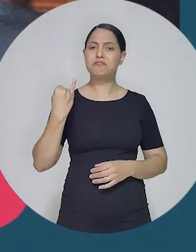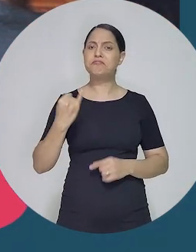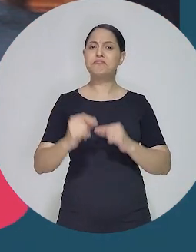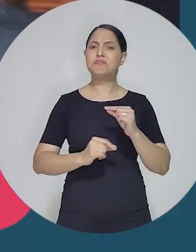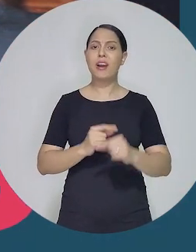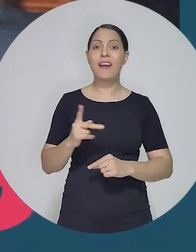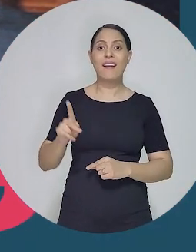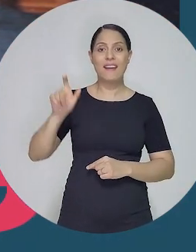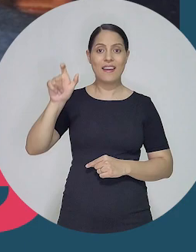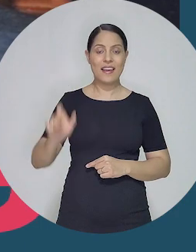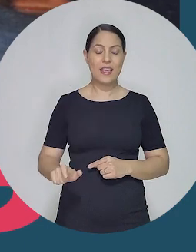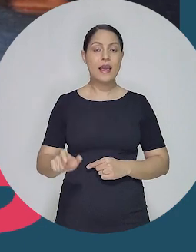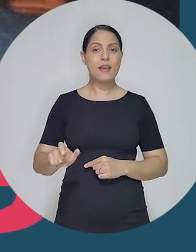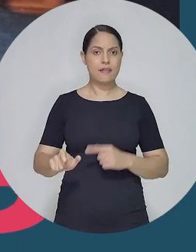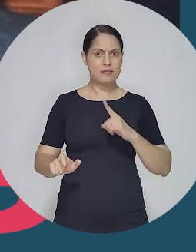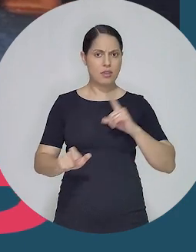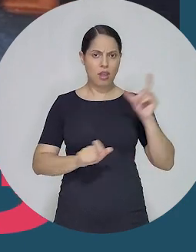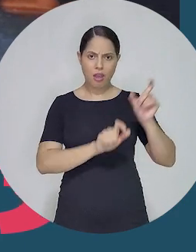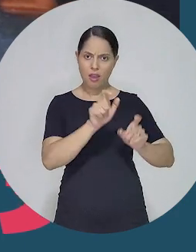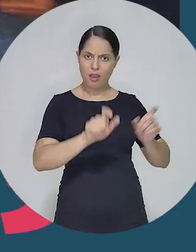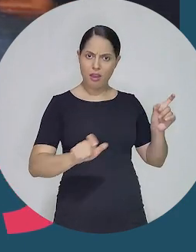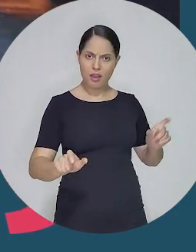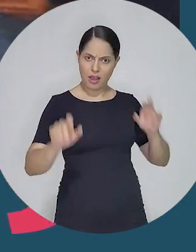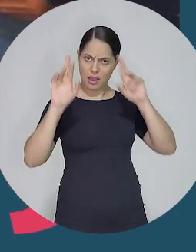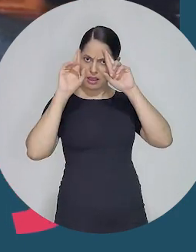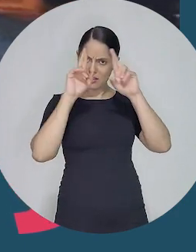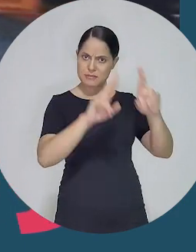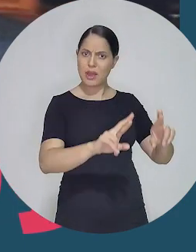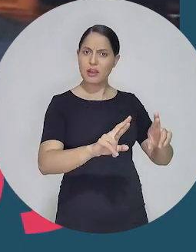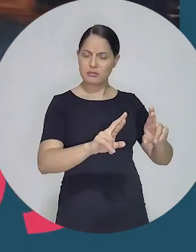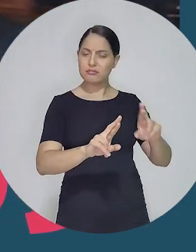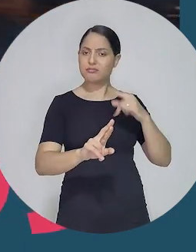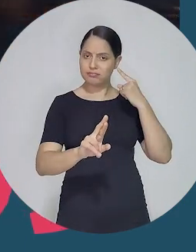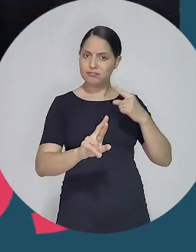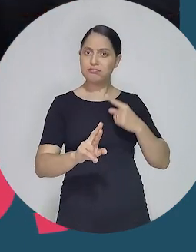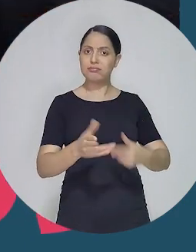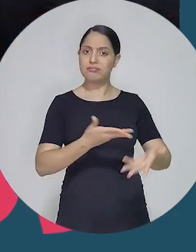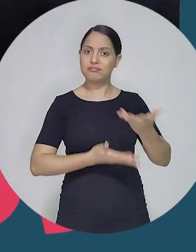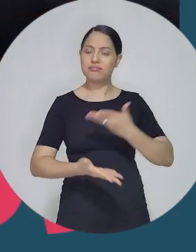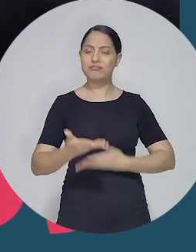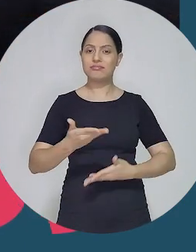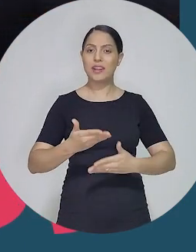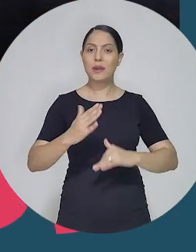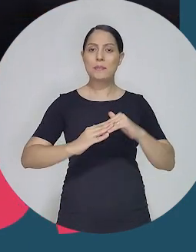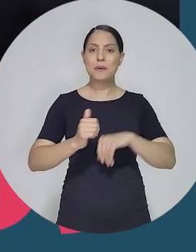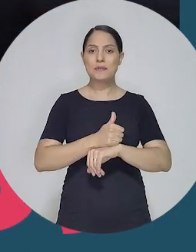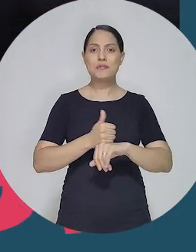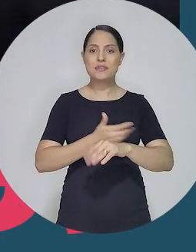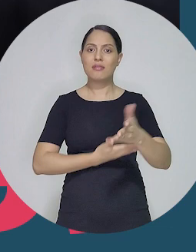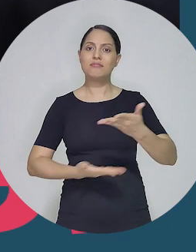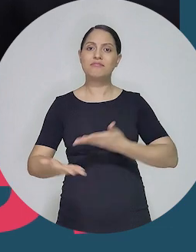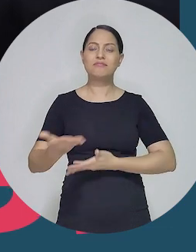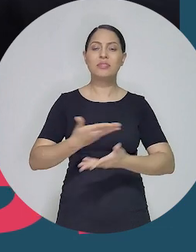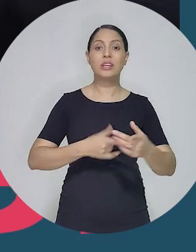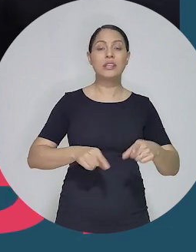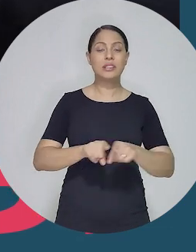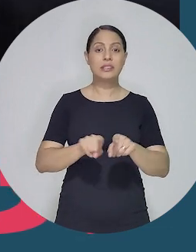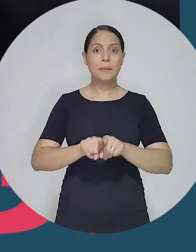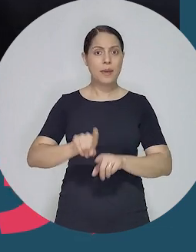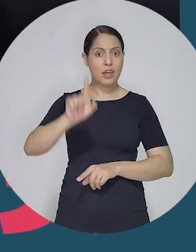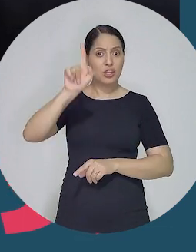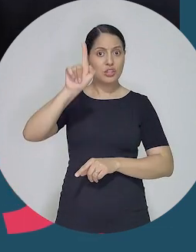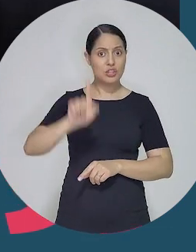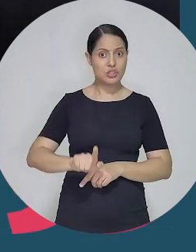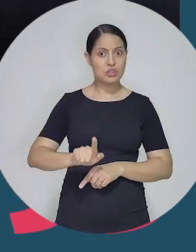tornou imprescindível no respeito integral aos advogados, a proteção às prerrogativas, a interiorização da profissão e